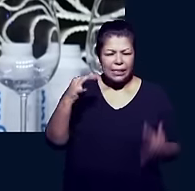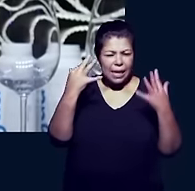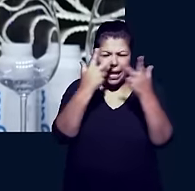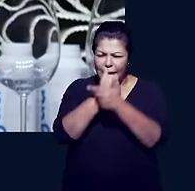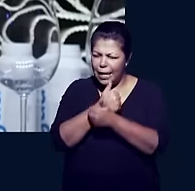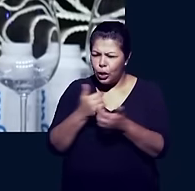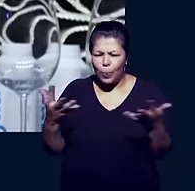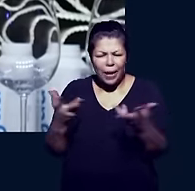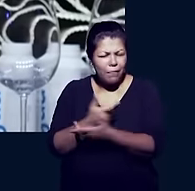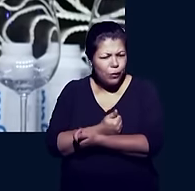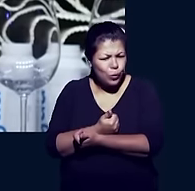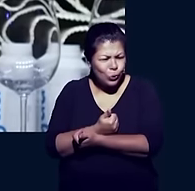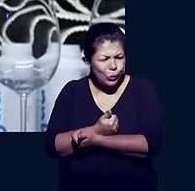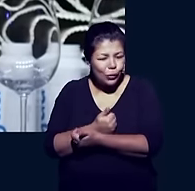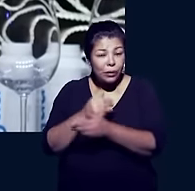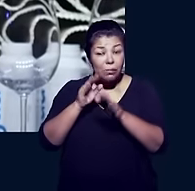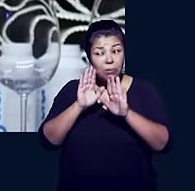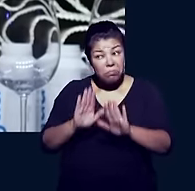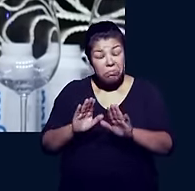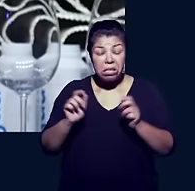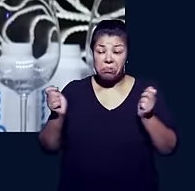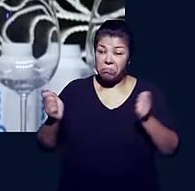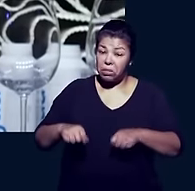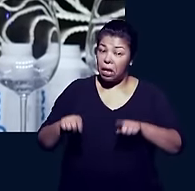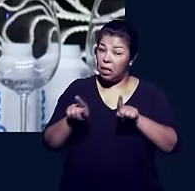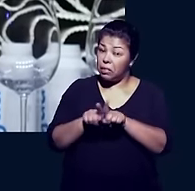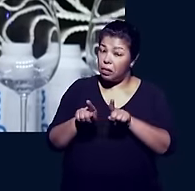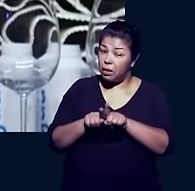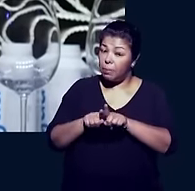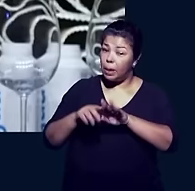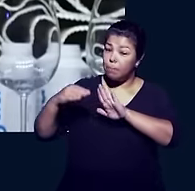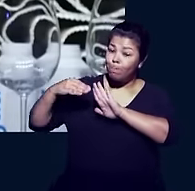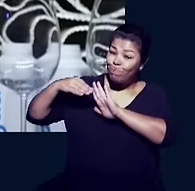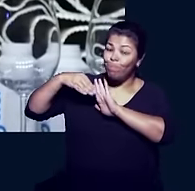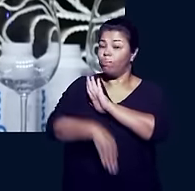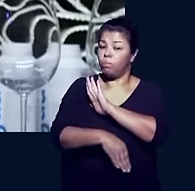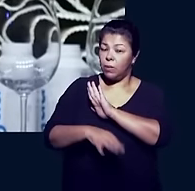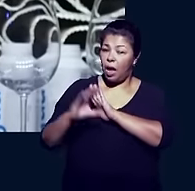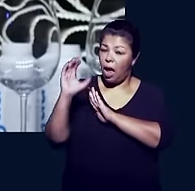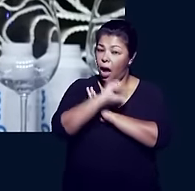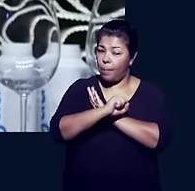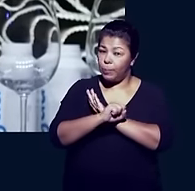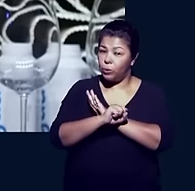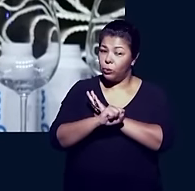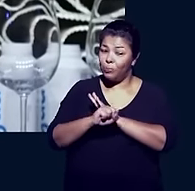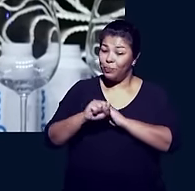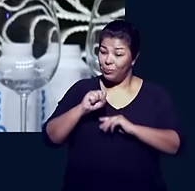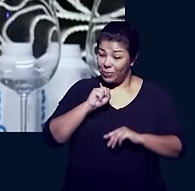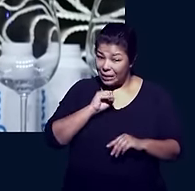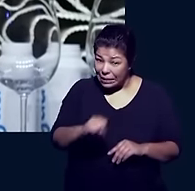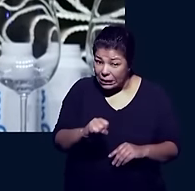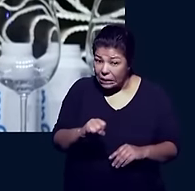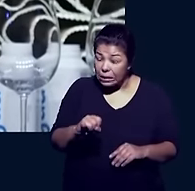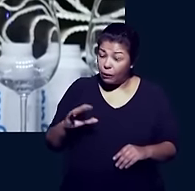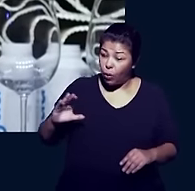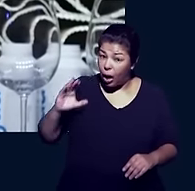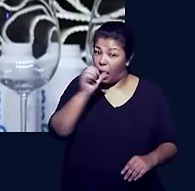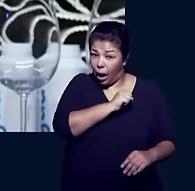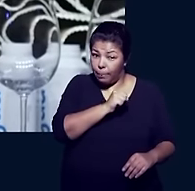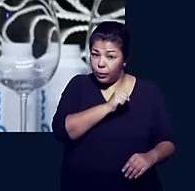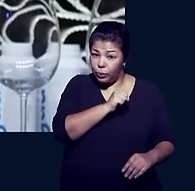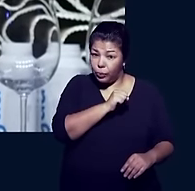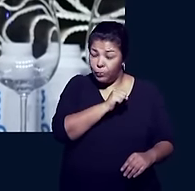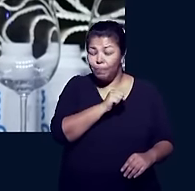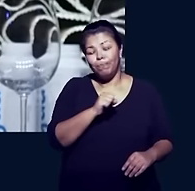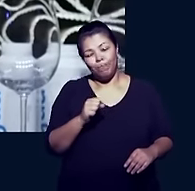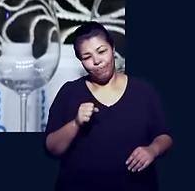é espetacular Mas é possível que a gente tenha apertado muito e se a gente apertou muito a gente vai pro hard